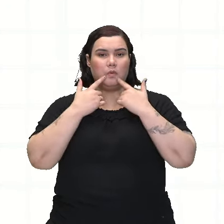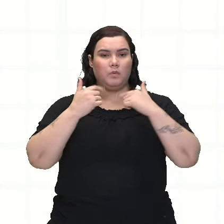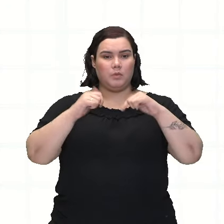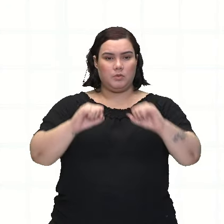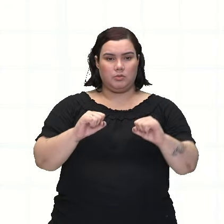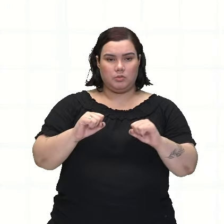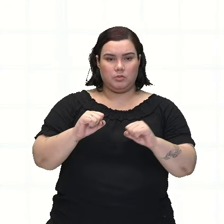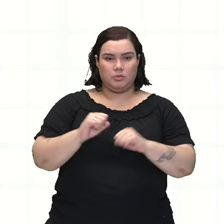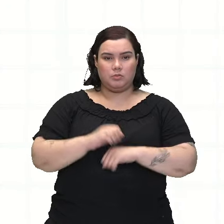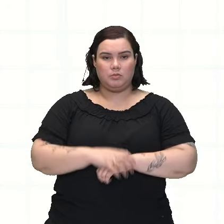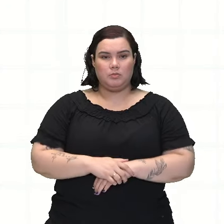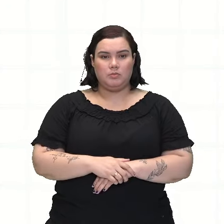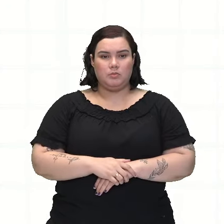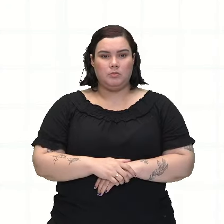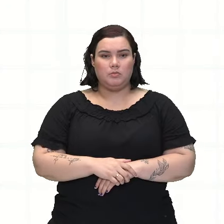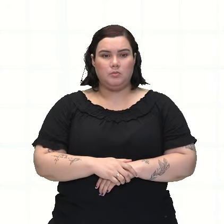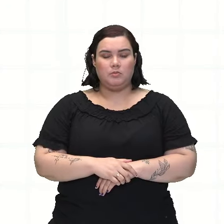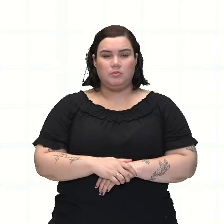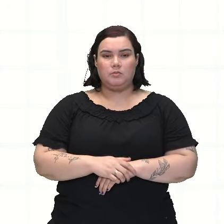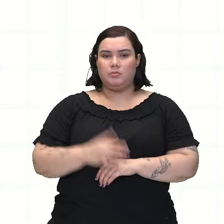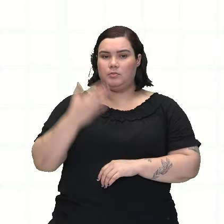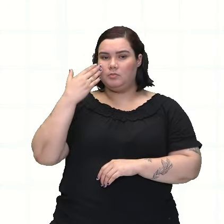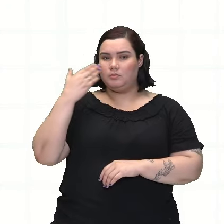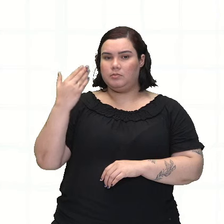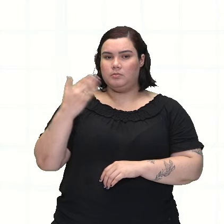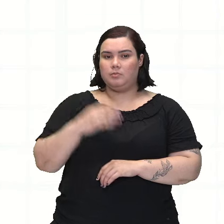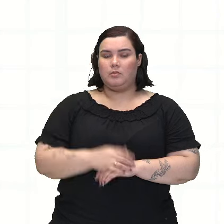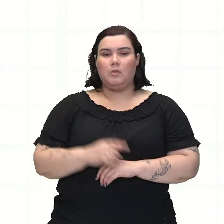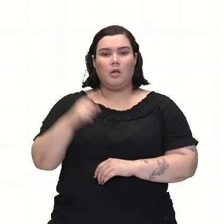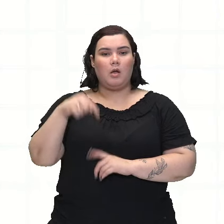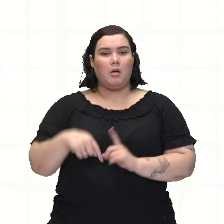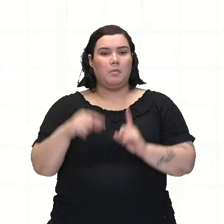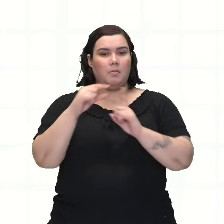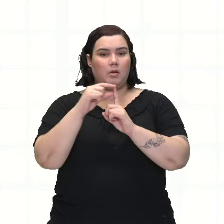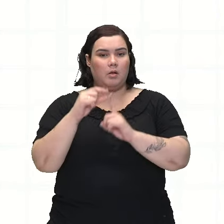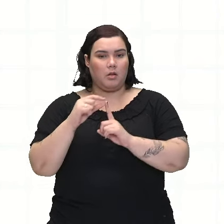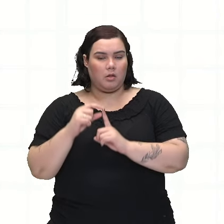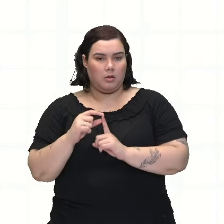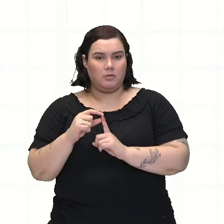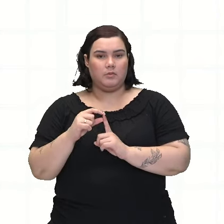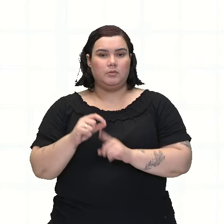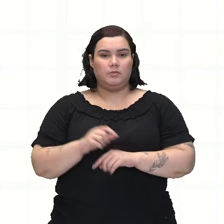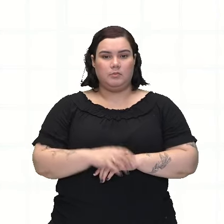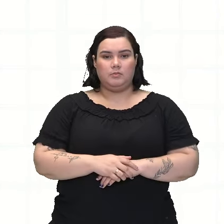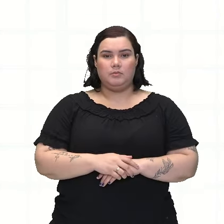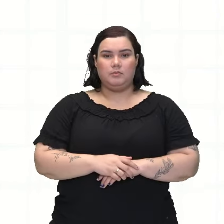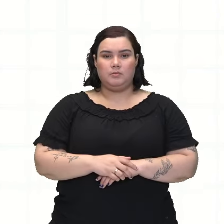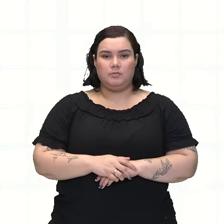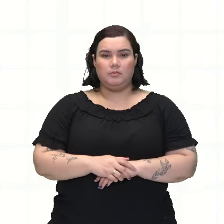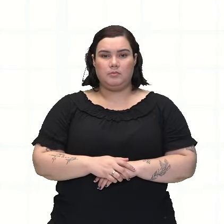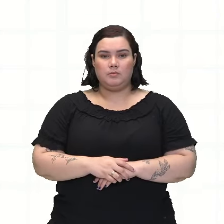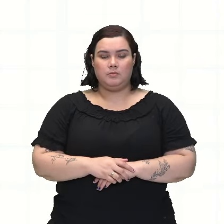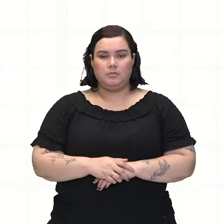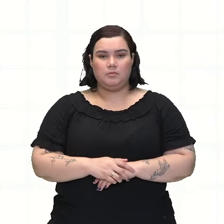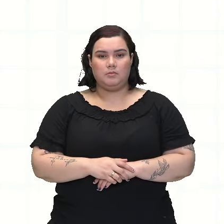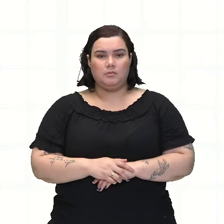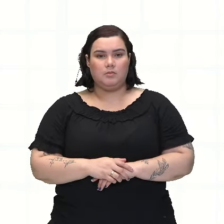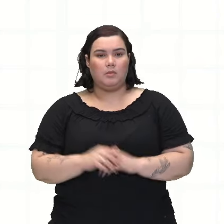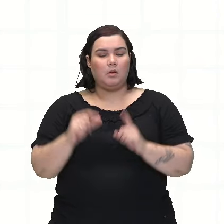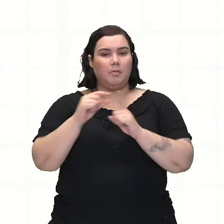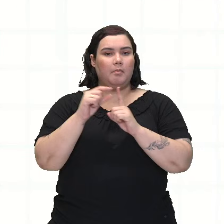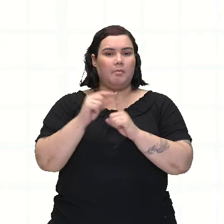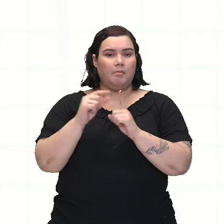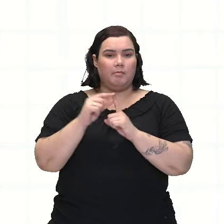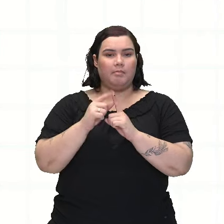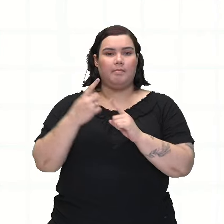linguísticos. Recursos linguísticos são palavras, turmas. Palavras que vão nos dar